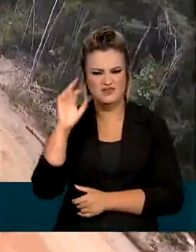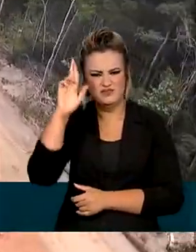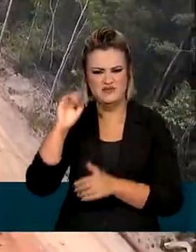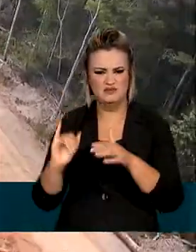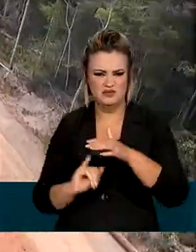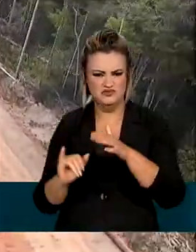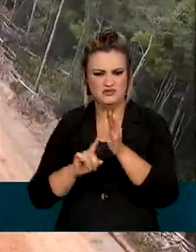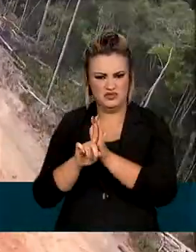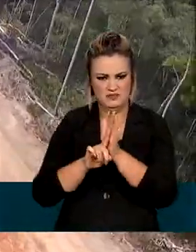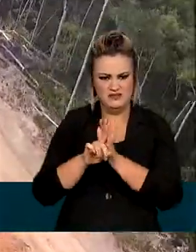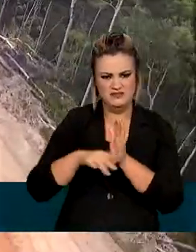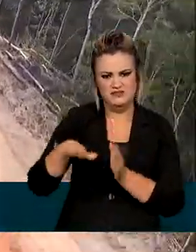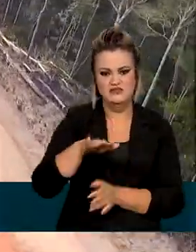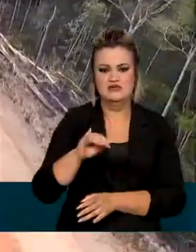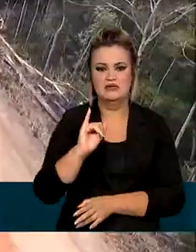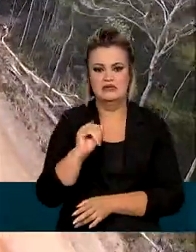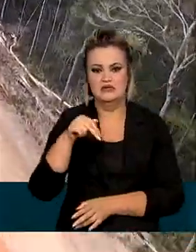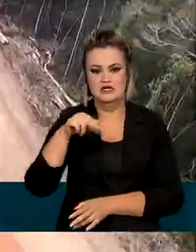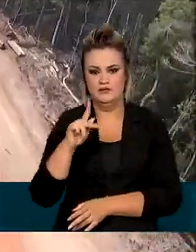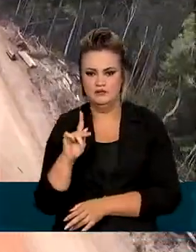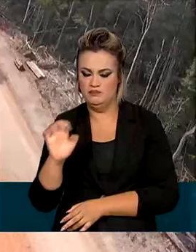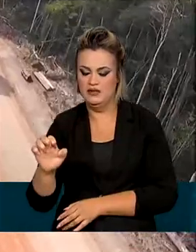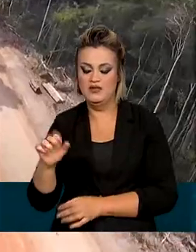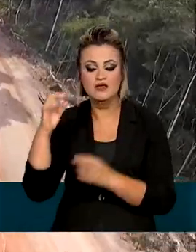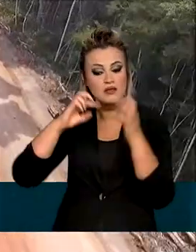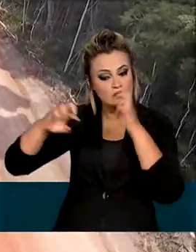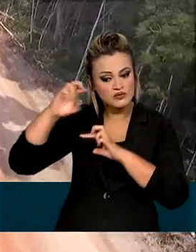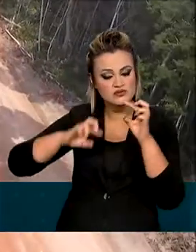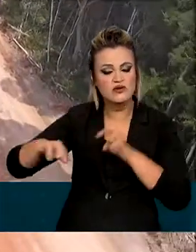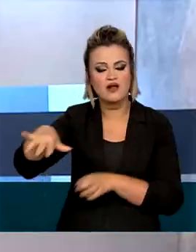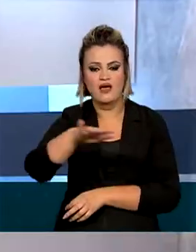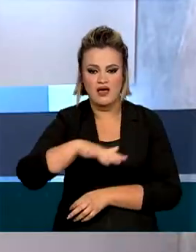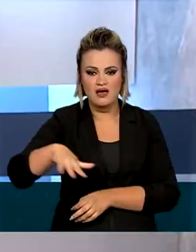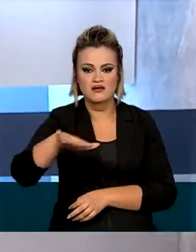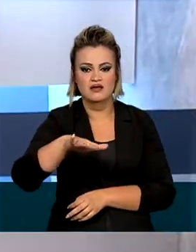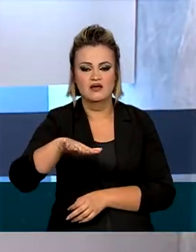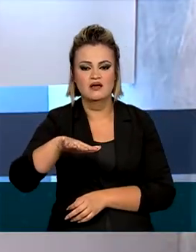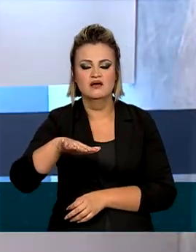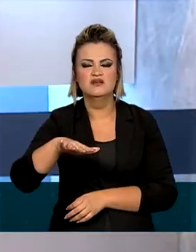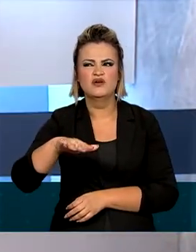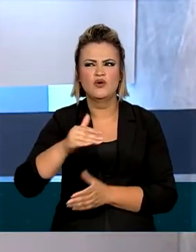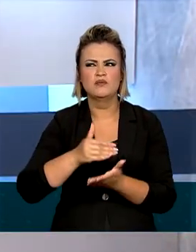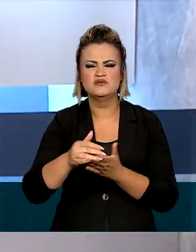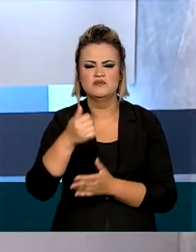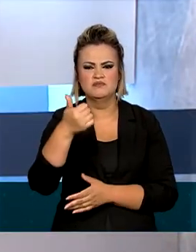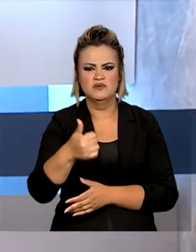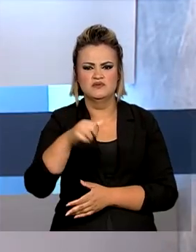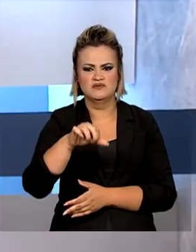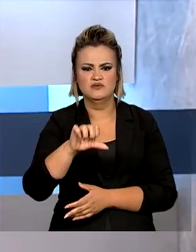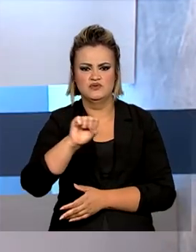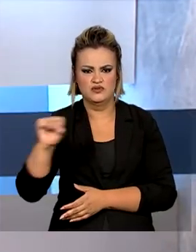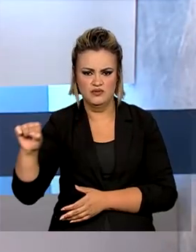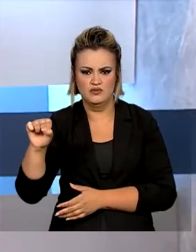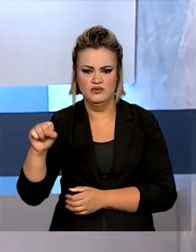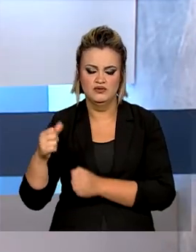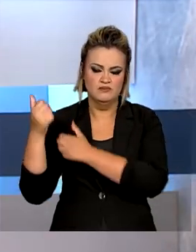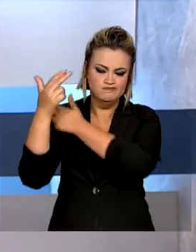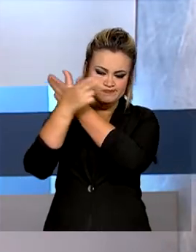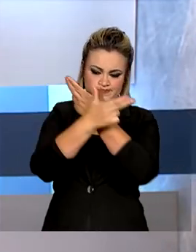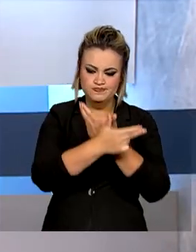de Pesquisas espaciais o Inter que monitora a região desde 1988 por meio de